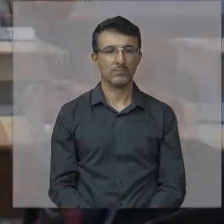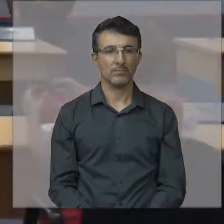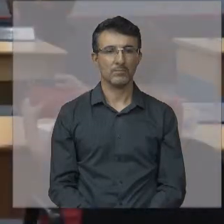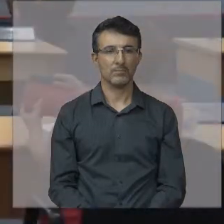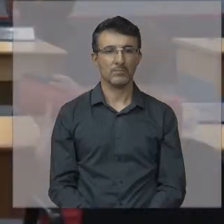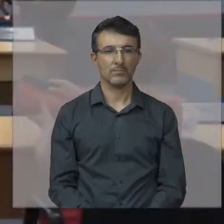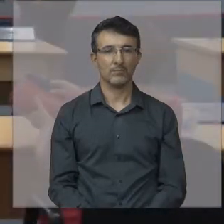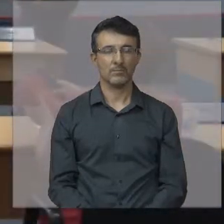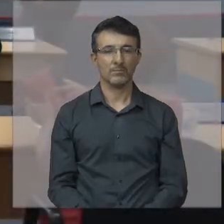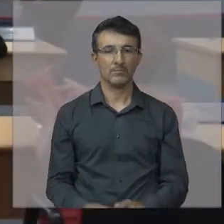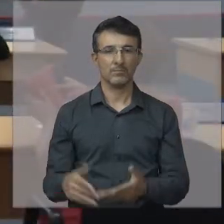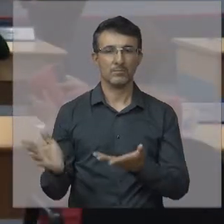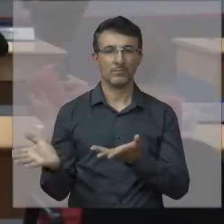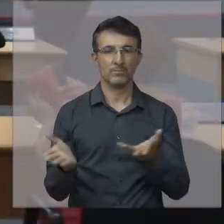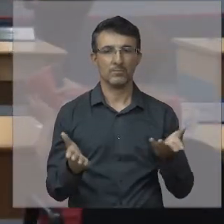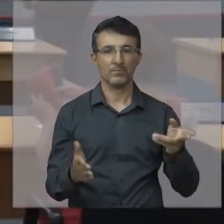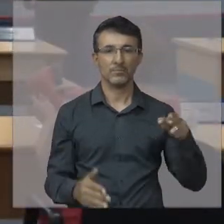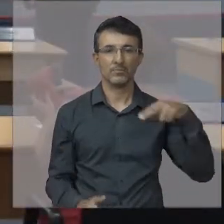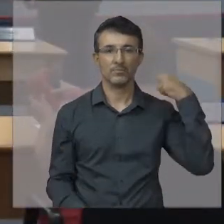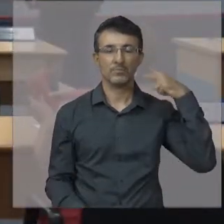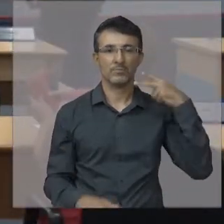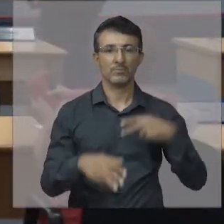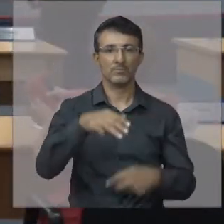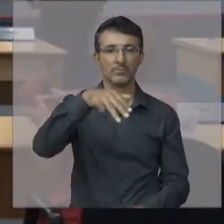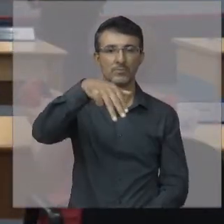Próximo, Marcão da Academia.